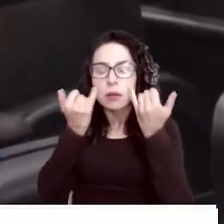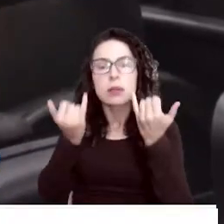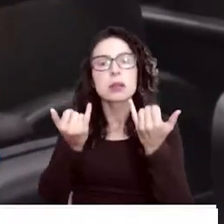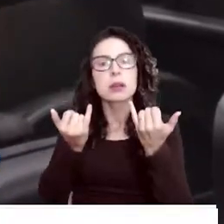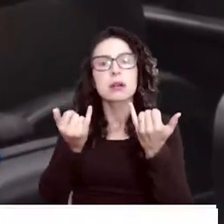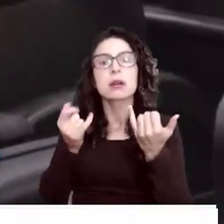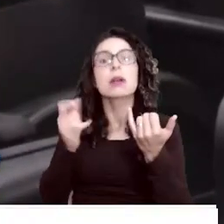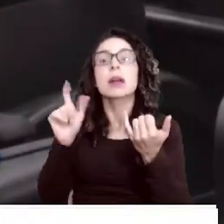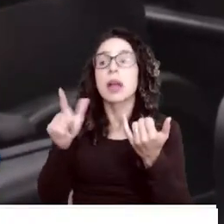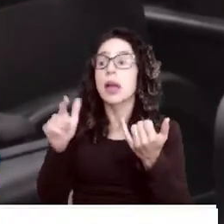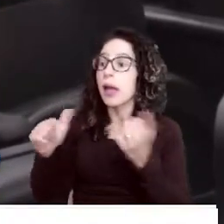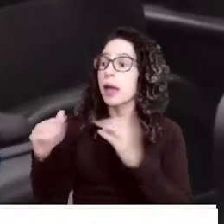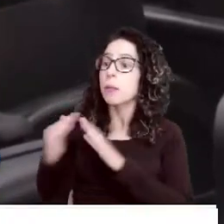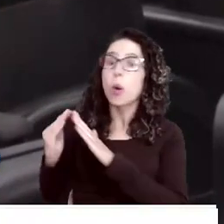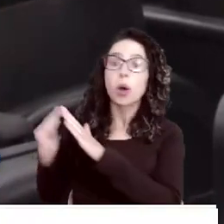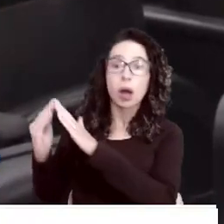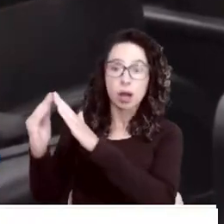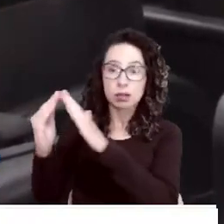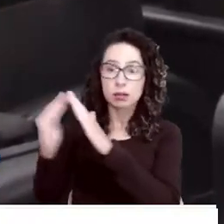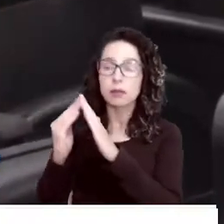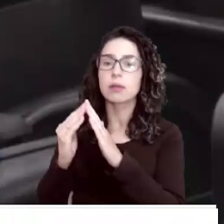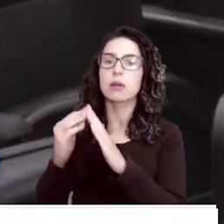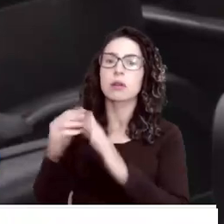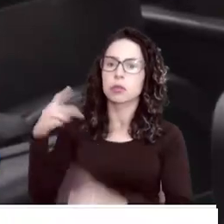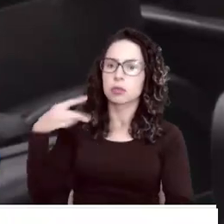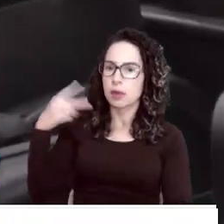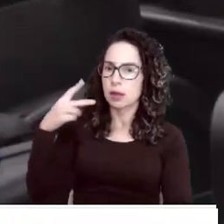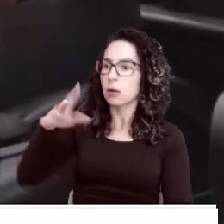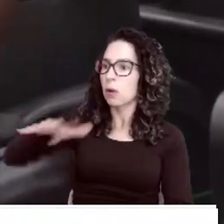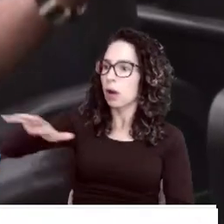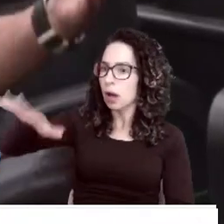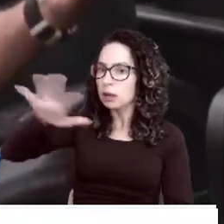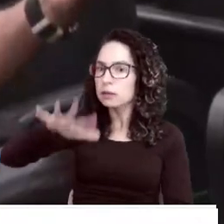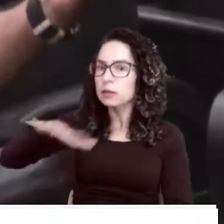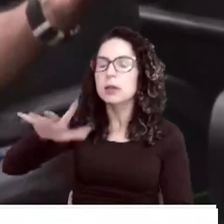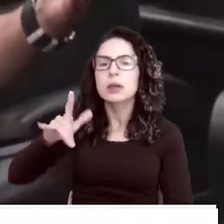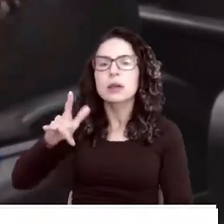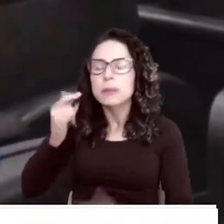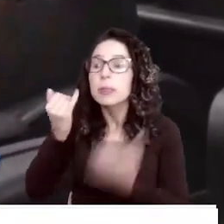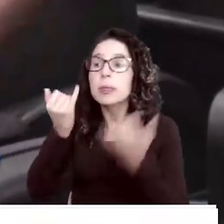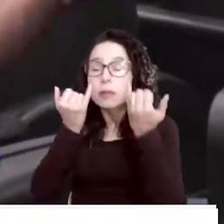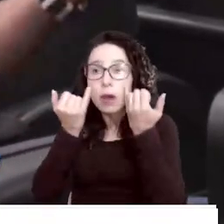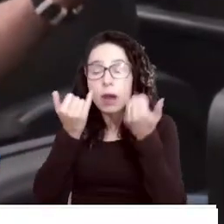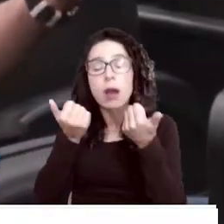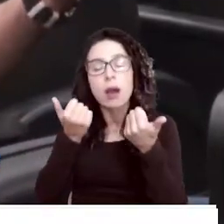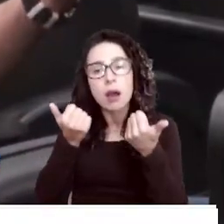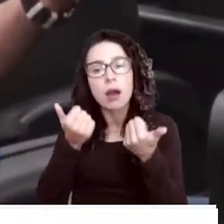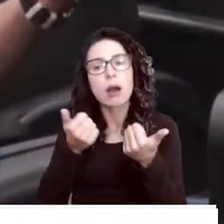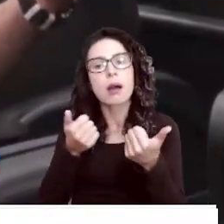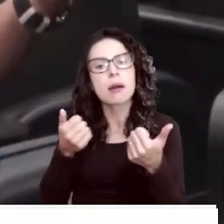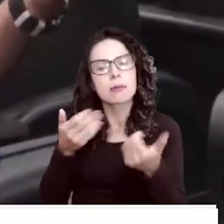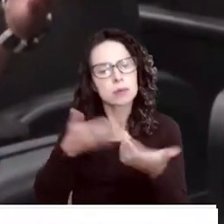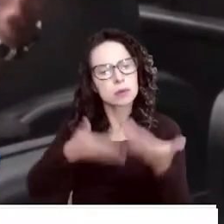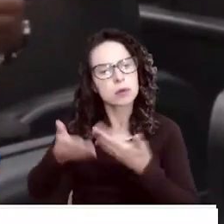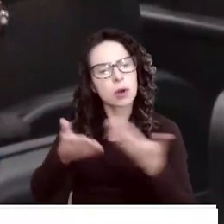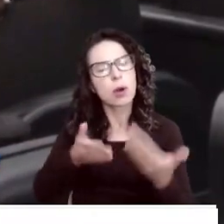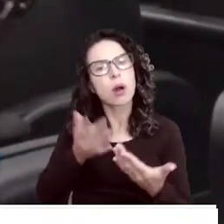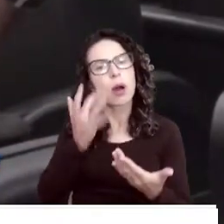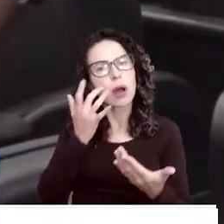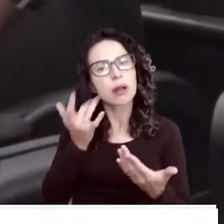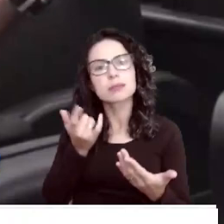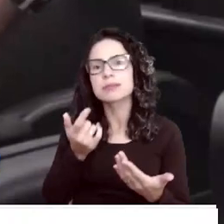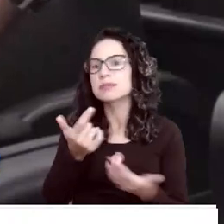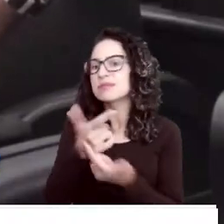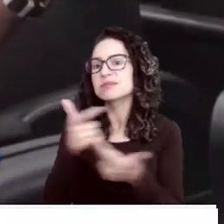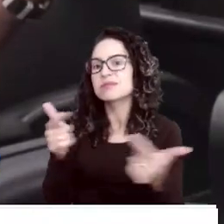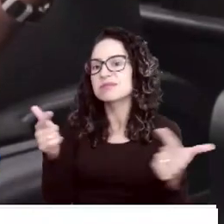Os moradores, os vereadores dessa região, escute, faça uma participação com todos, mas